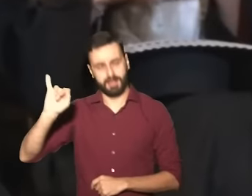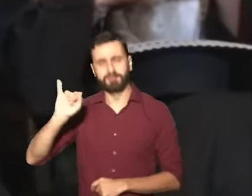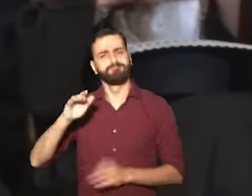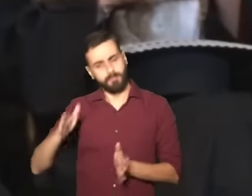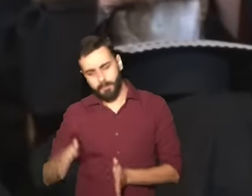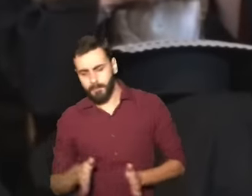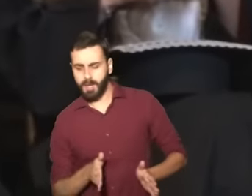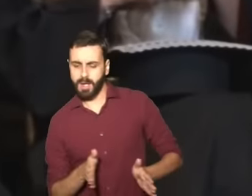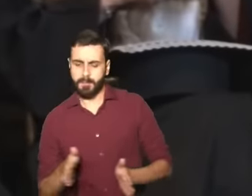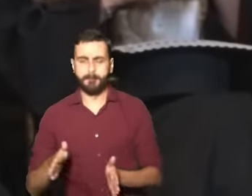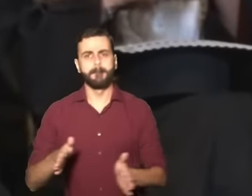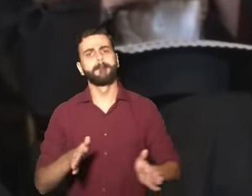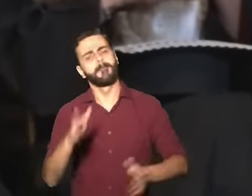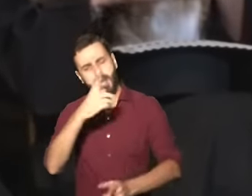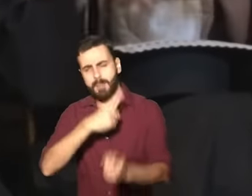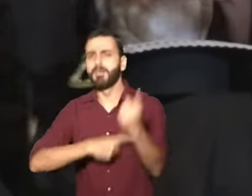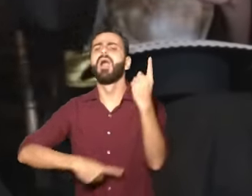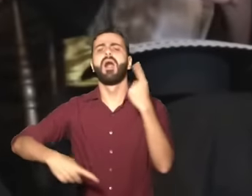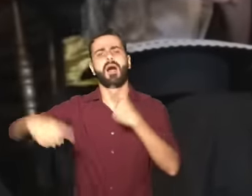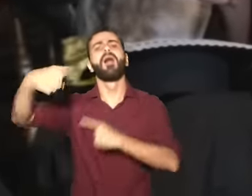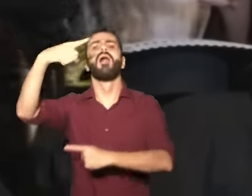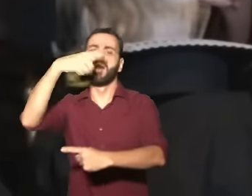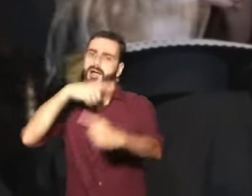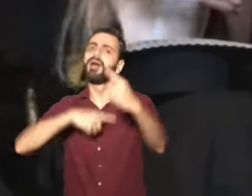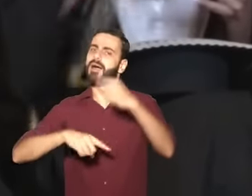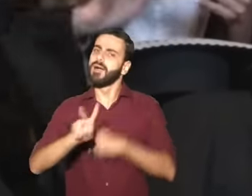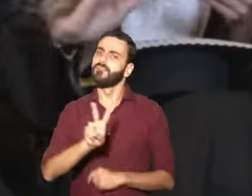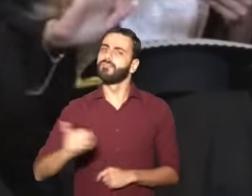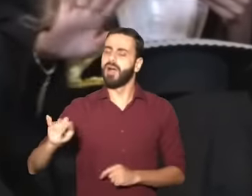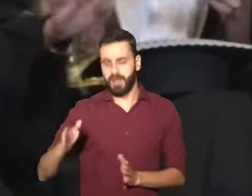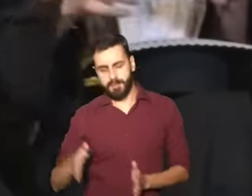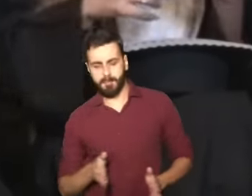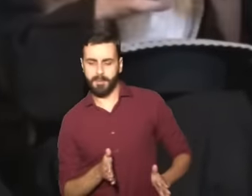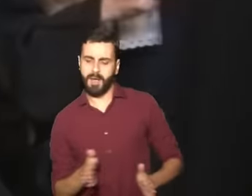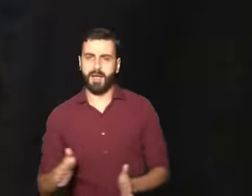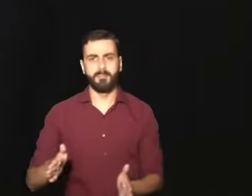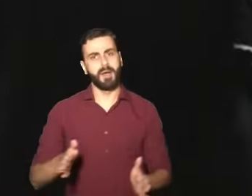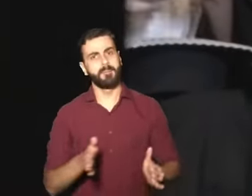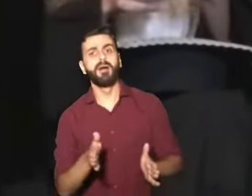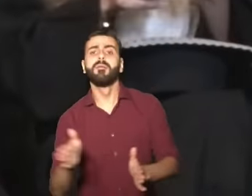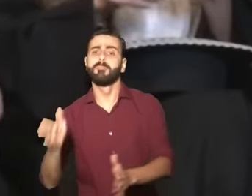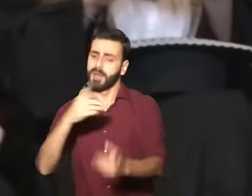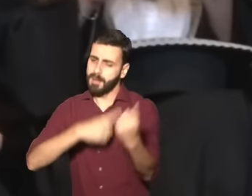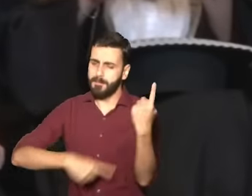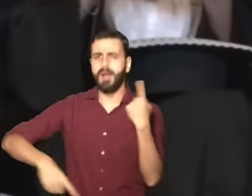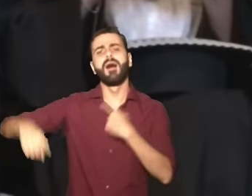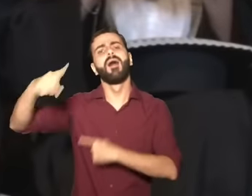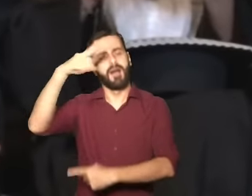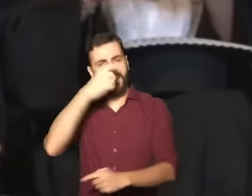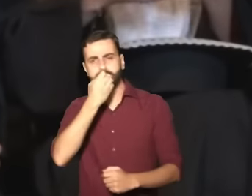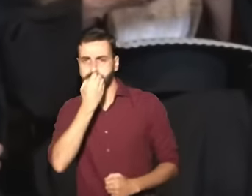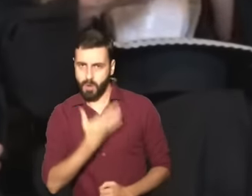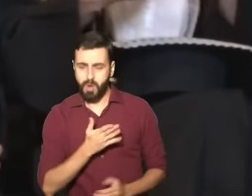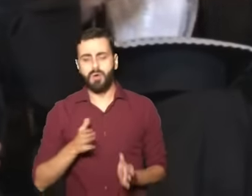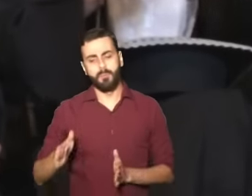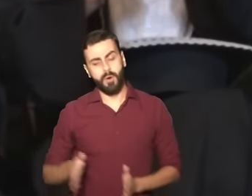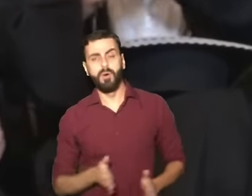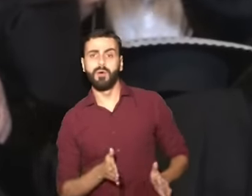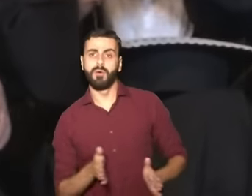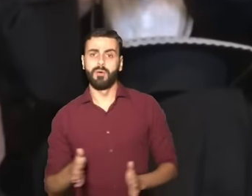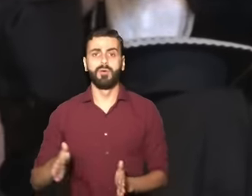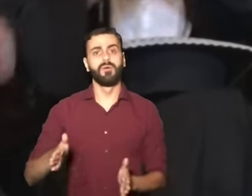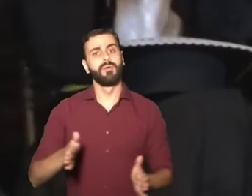mudar. Meu caminho só meu pai. Meu caminho só meu pai. Meu caminho só meu pai pode